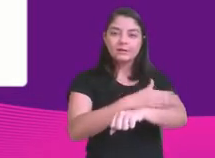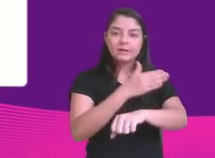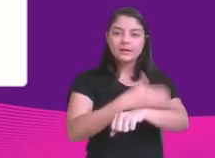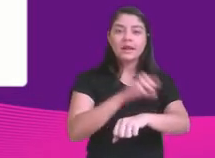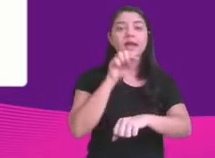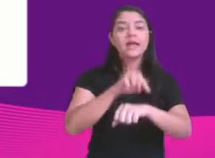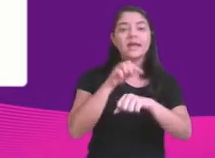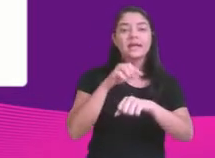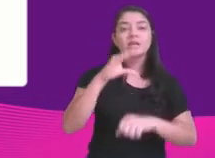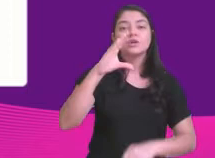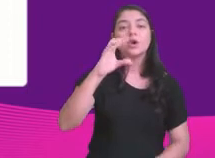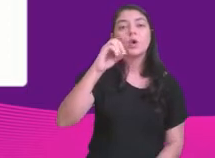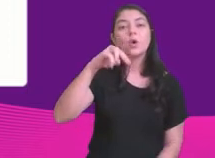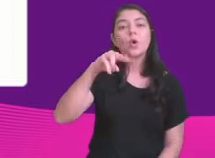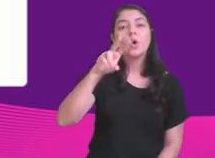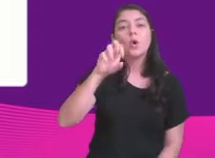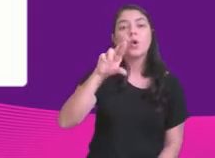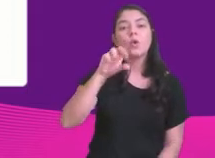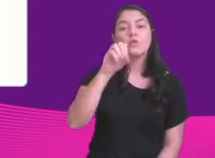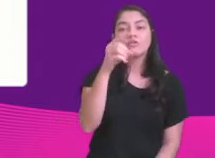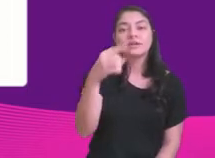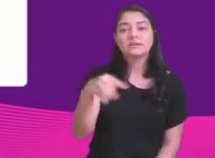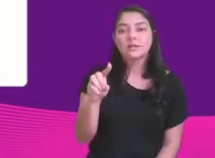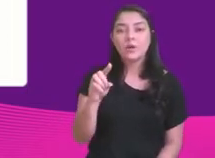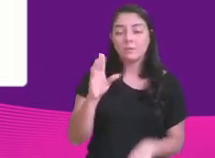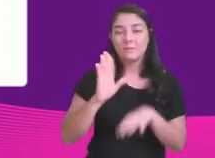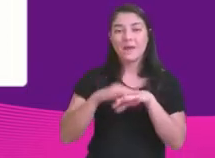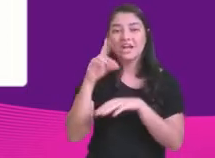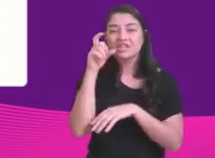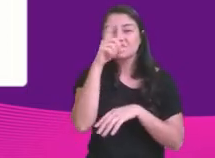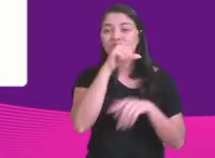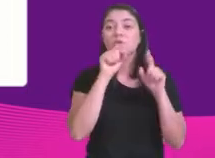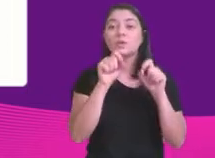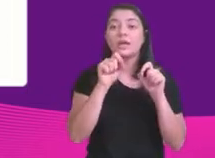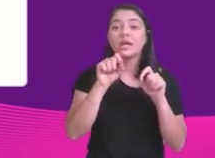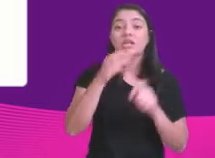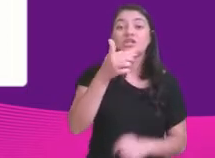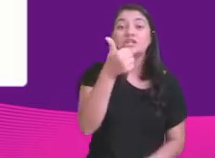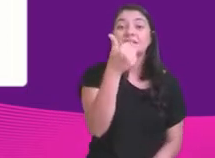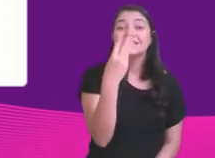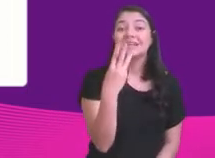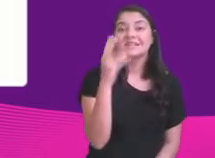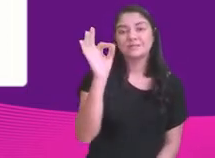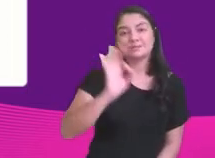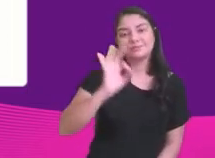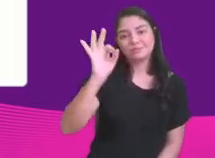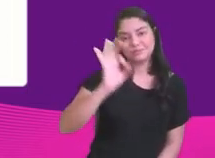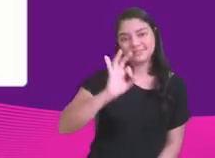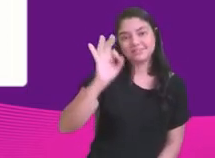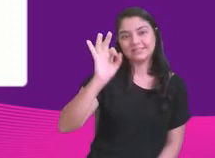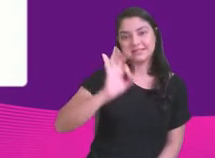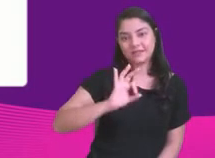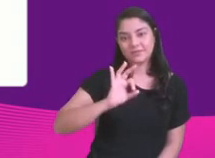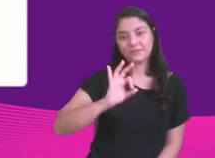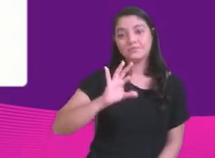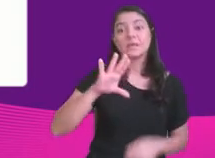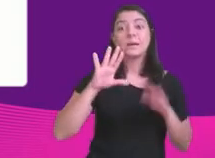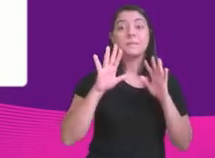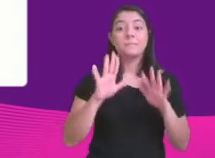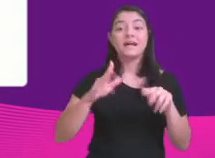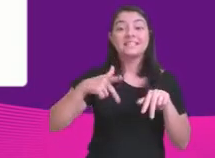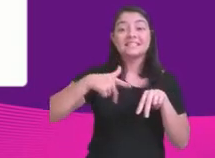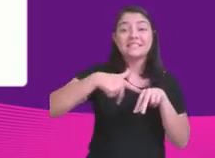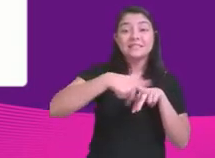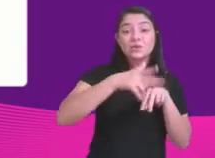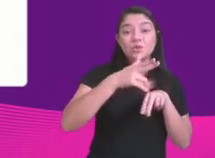tumor de reto extraperitoneal, que são os mais difíceis, de apenas 13%. E, obviamente, a taxa de conversão de cirurgia robótica